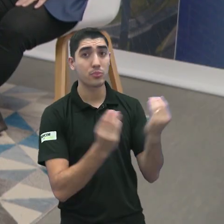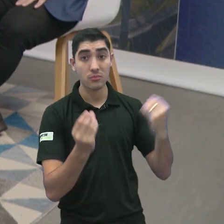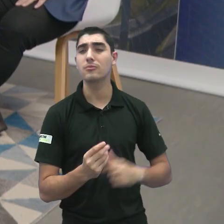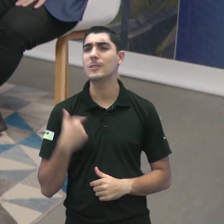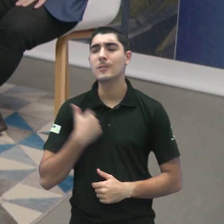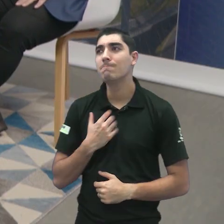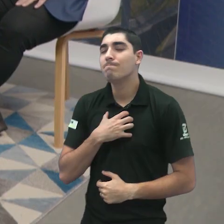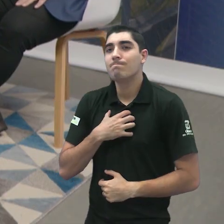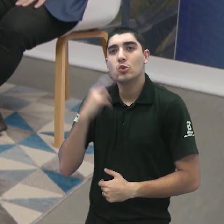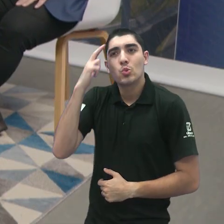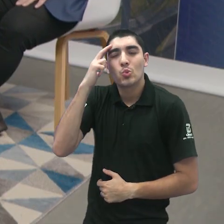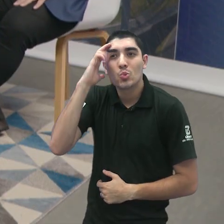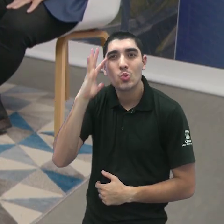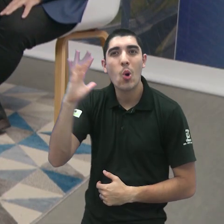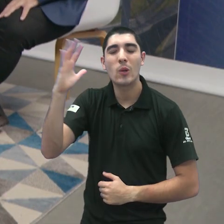tão grande, né?